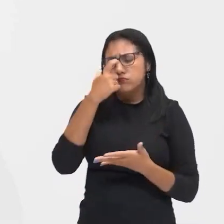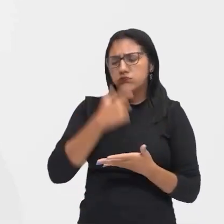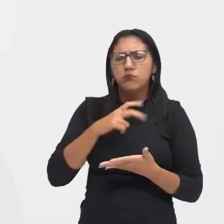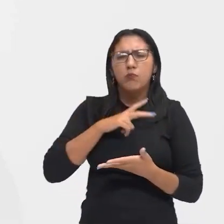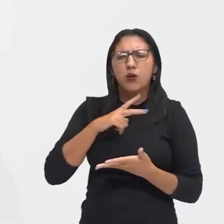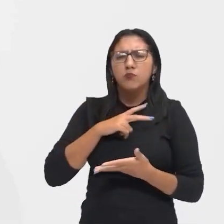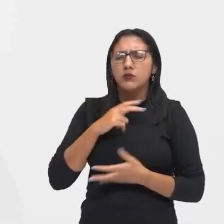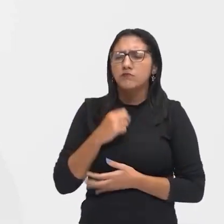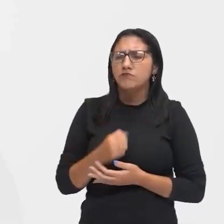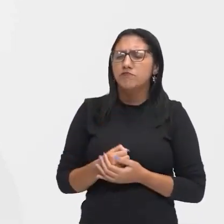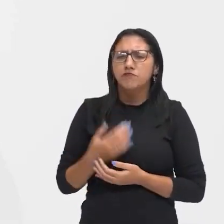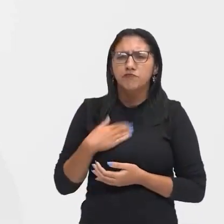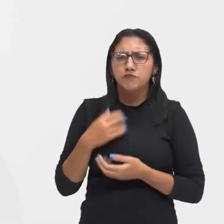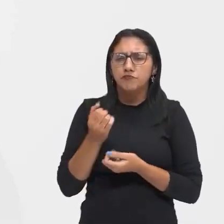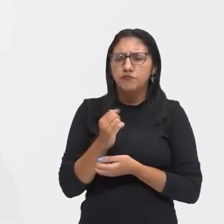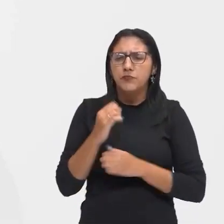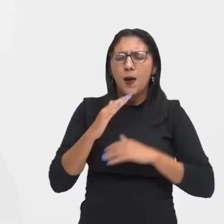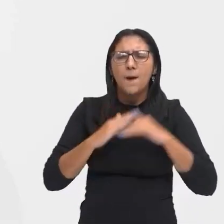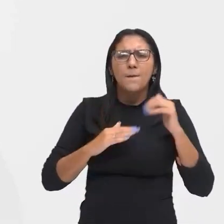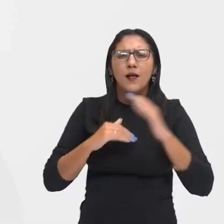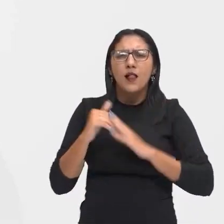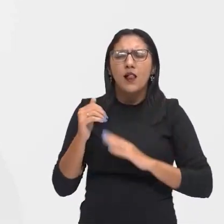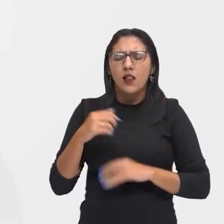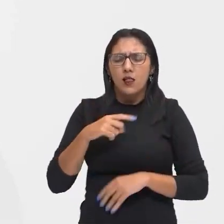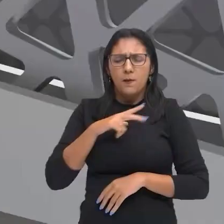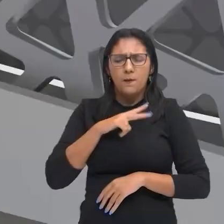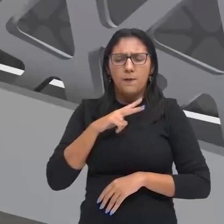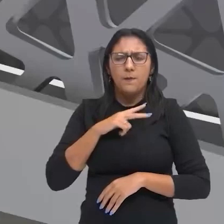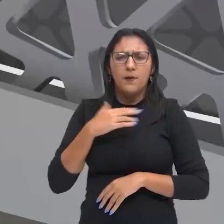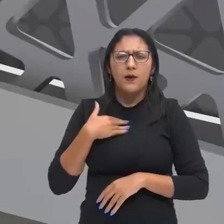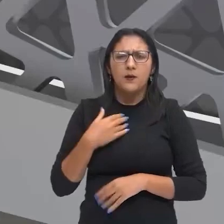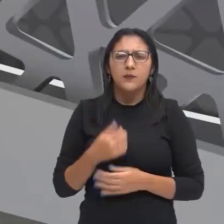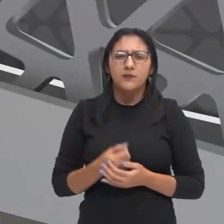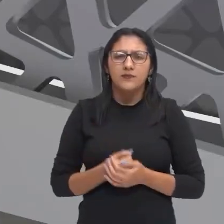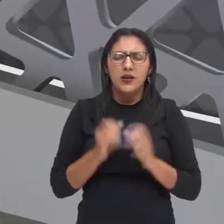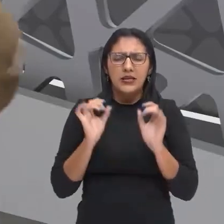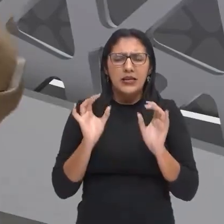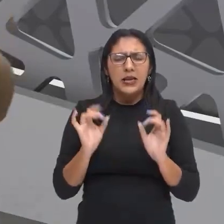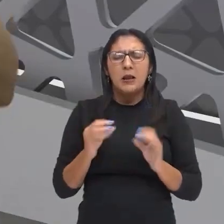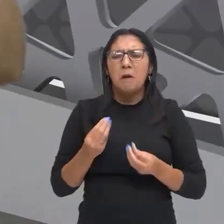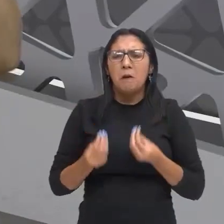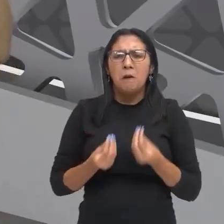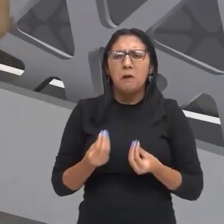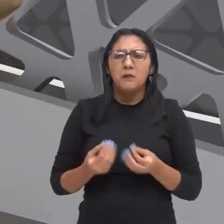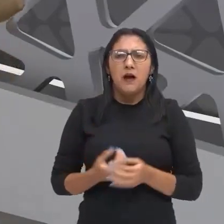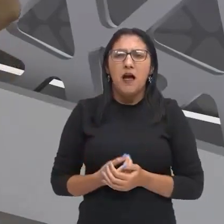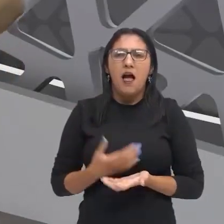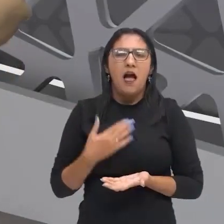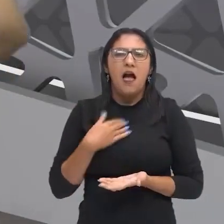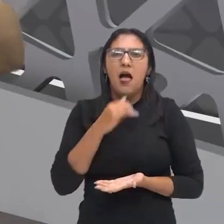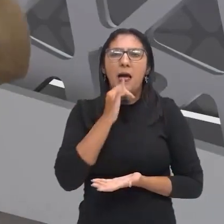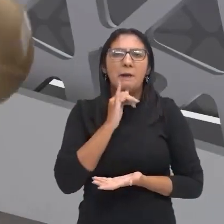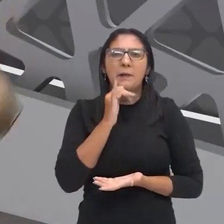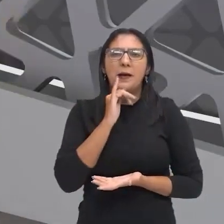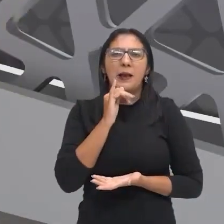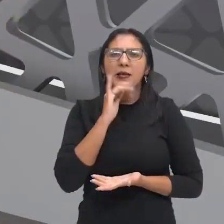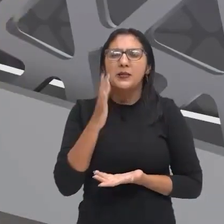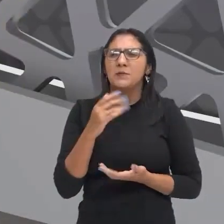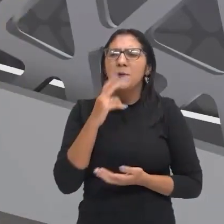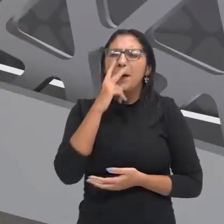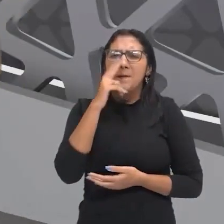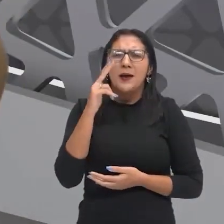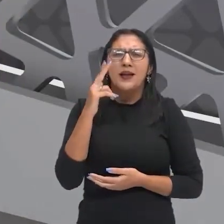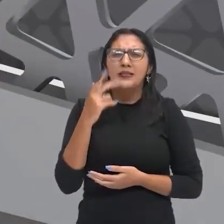capacidade especial. Olhem para mim. Quando eu falo de capacidade especial, gente, eu não estou falando de colocar uma capa e sair voando